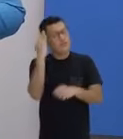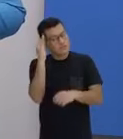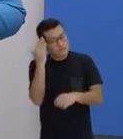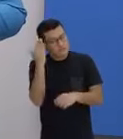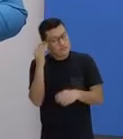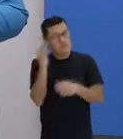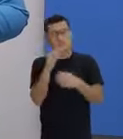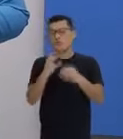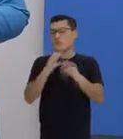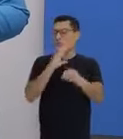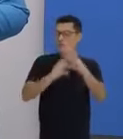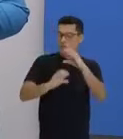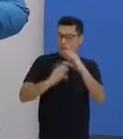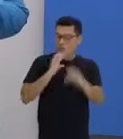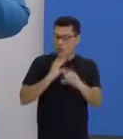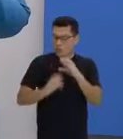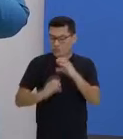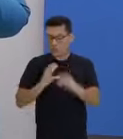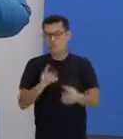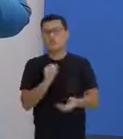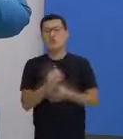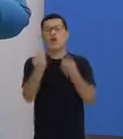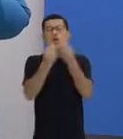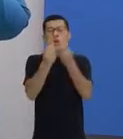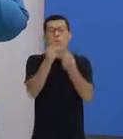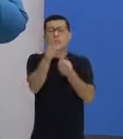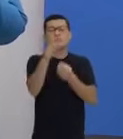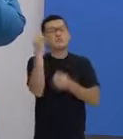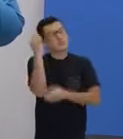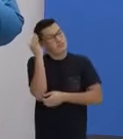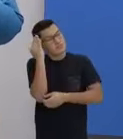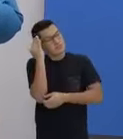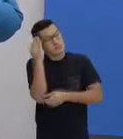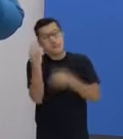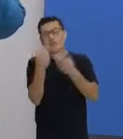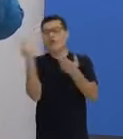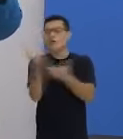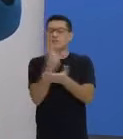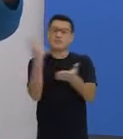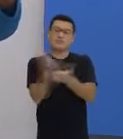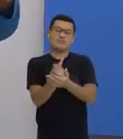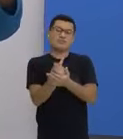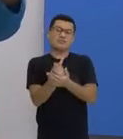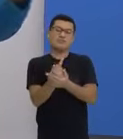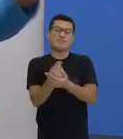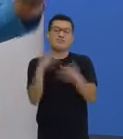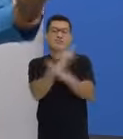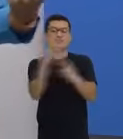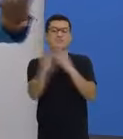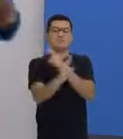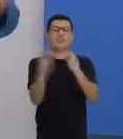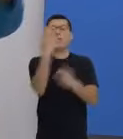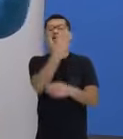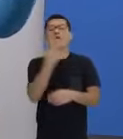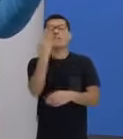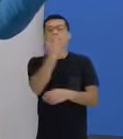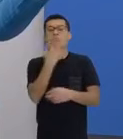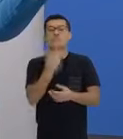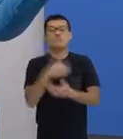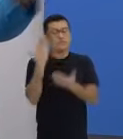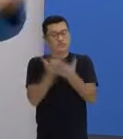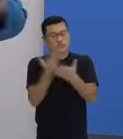entender são formas comunicativas e como você entende que isso acontece com relação a música